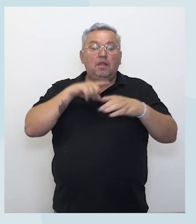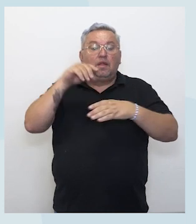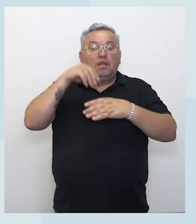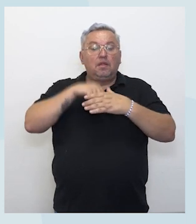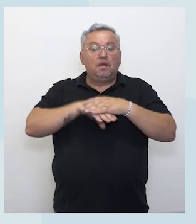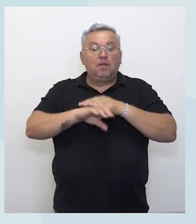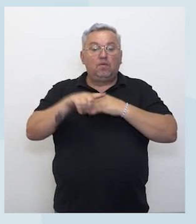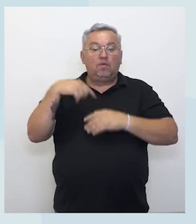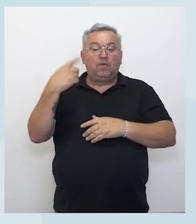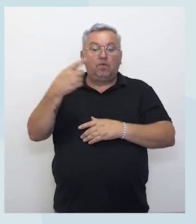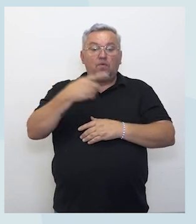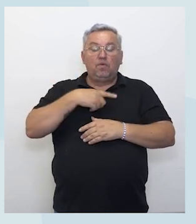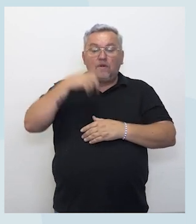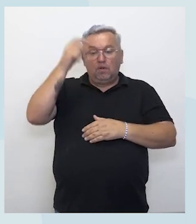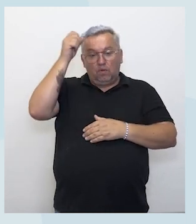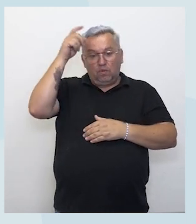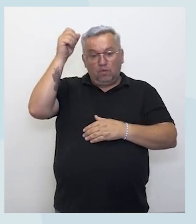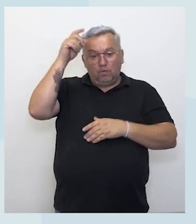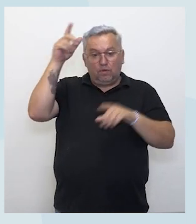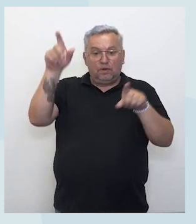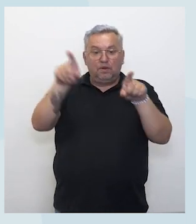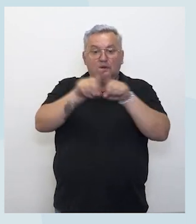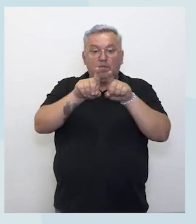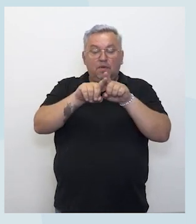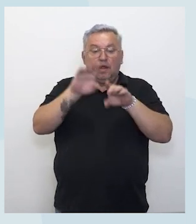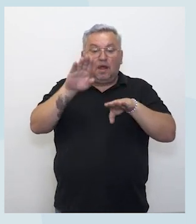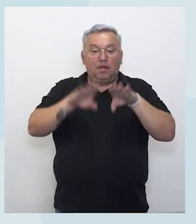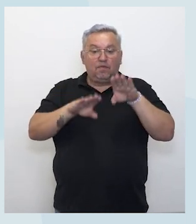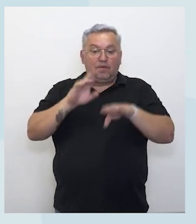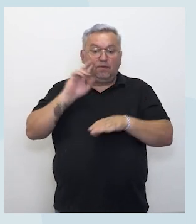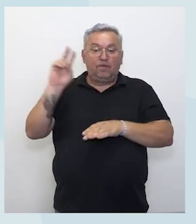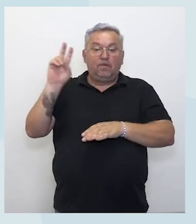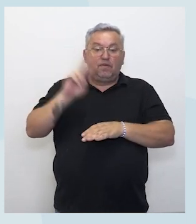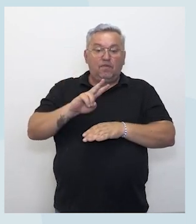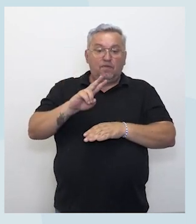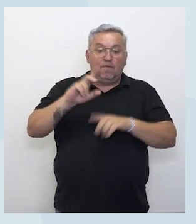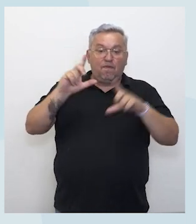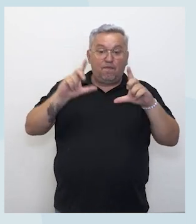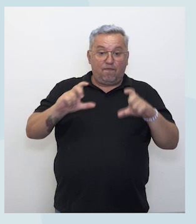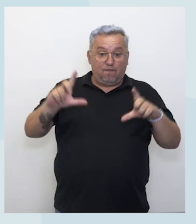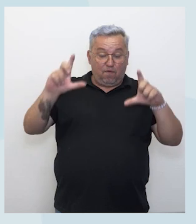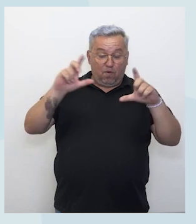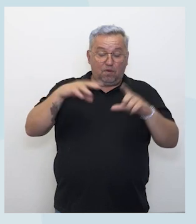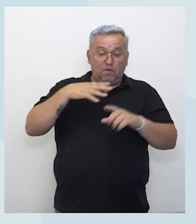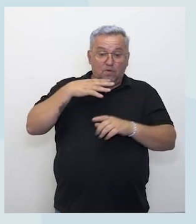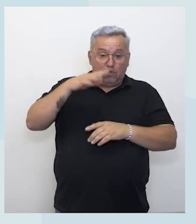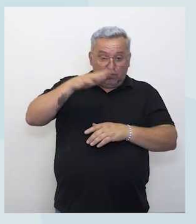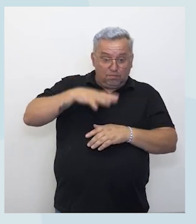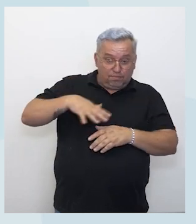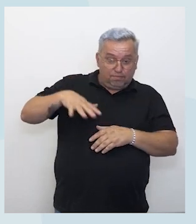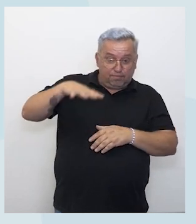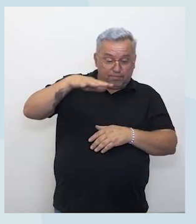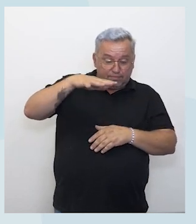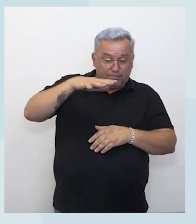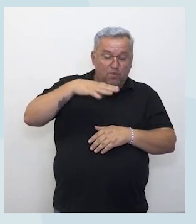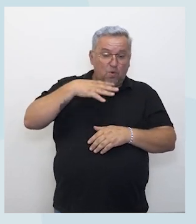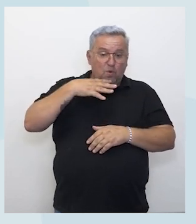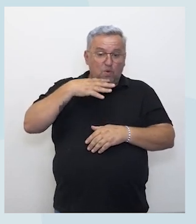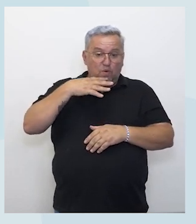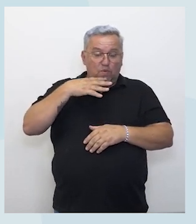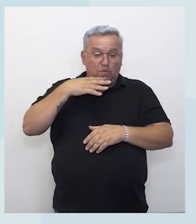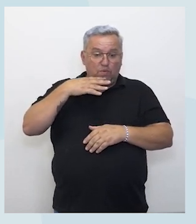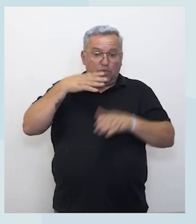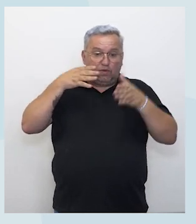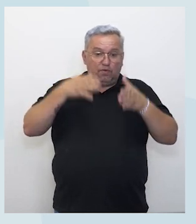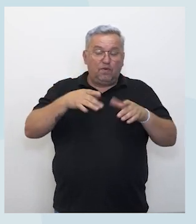da nossa cultura, tanto que muitas vezes o que a gente coloca de senso comum aqui em São Paulo pode ser diferente, às vezes, de alguns aspectos